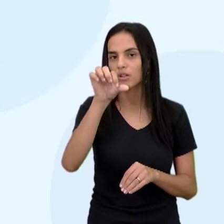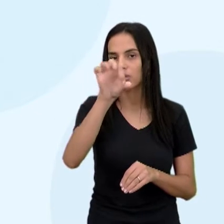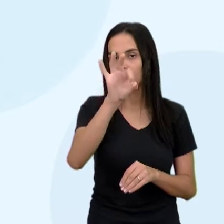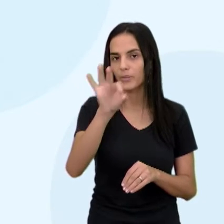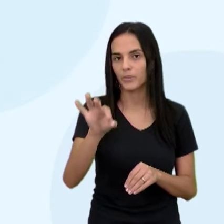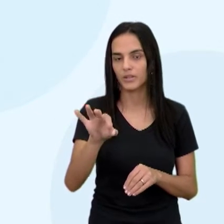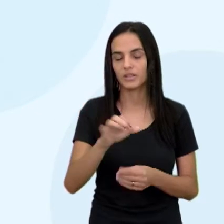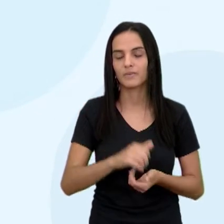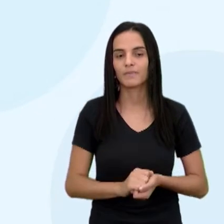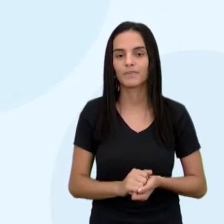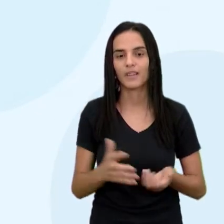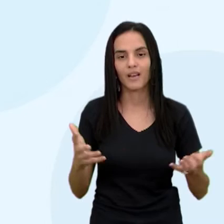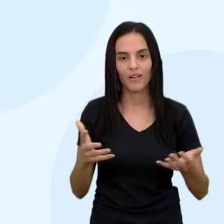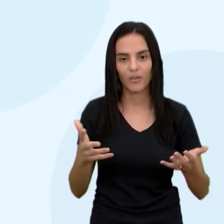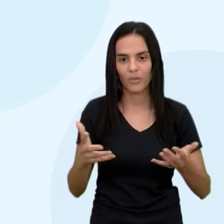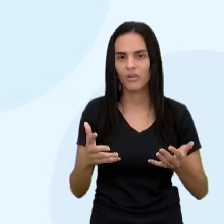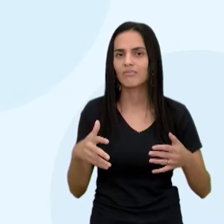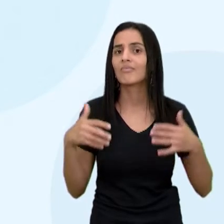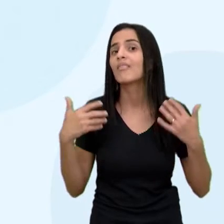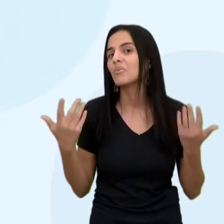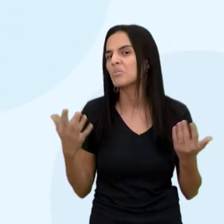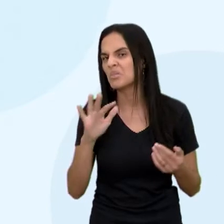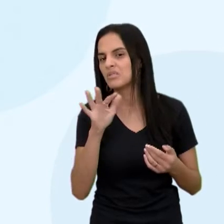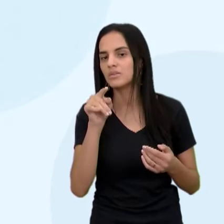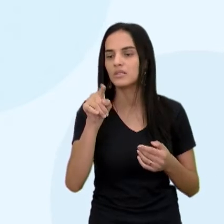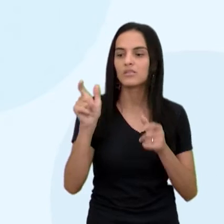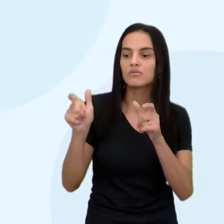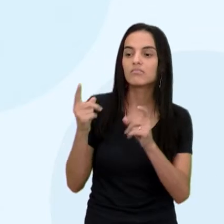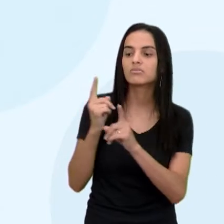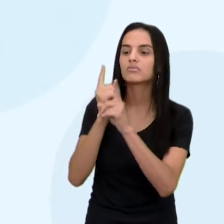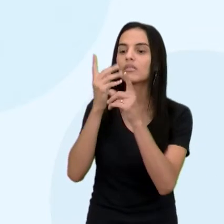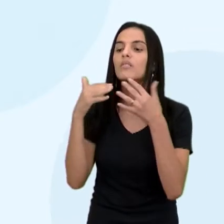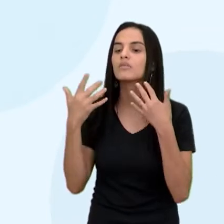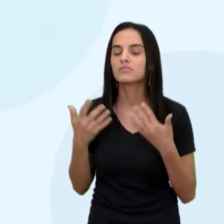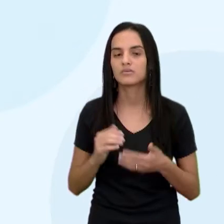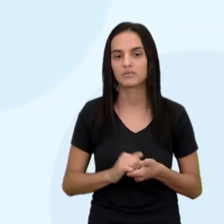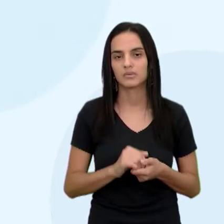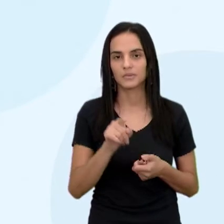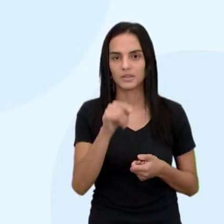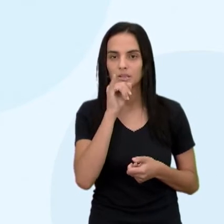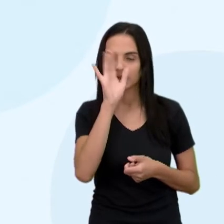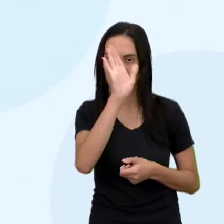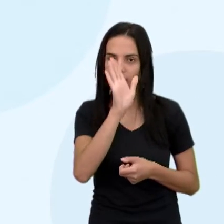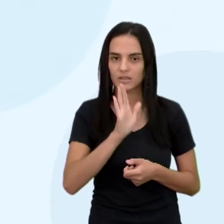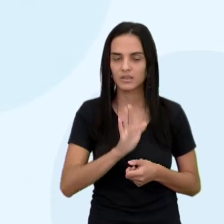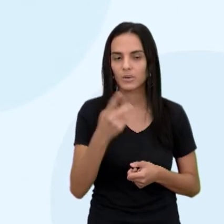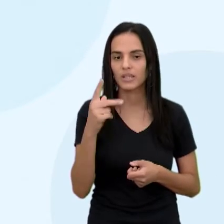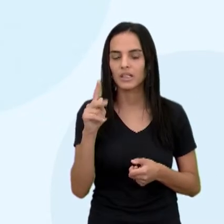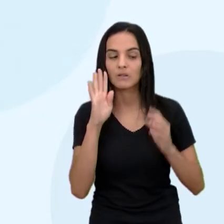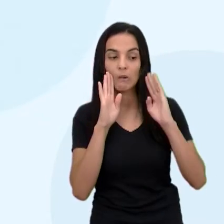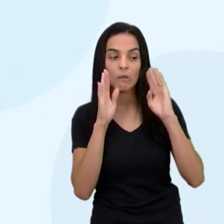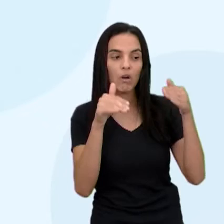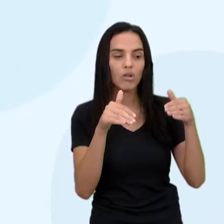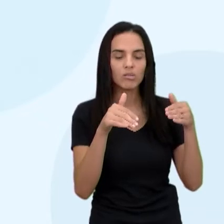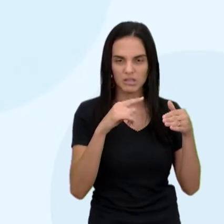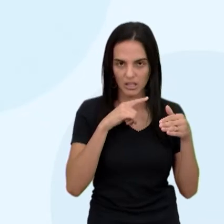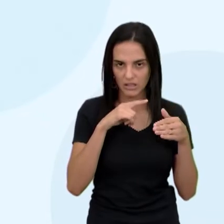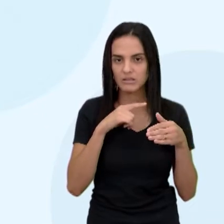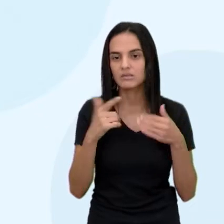22,9%. Agora, ô Guerreiro, onde eles mais ou menos se localizam, né? Por exemplo, quando eles vêm aqui para o Brasil, eles têm preferência por